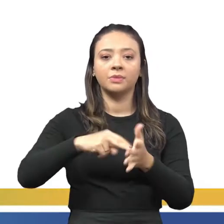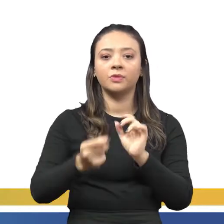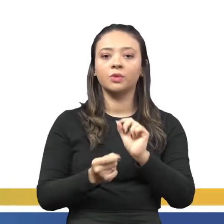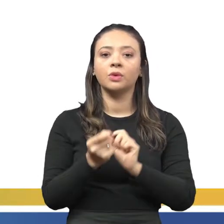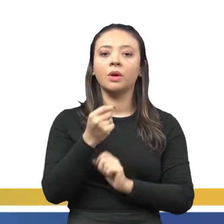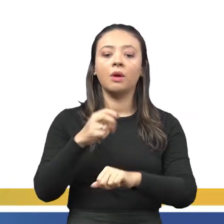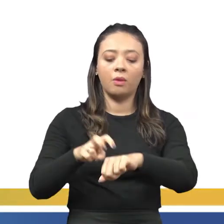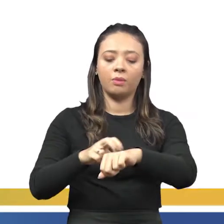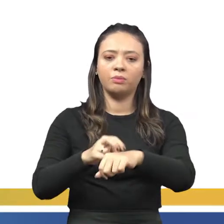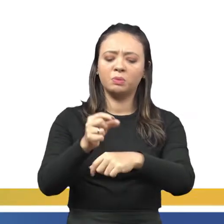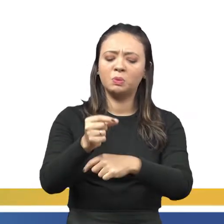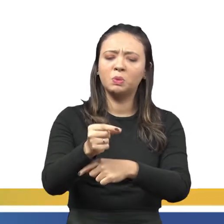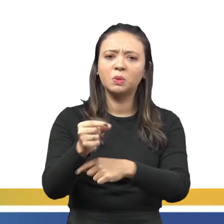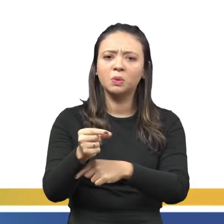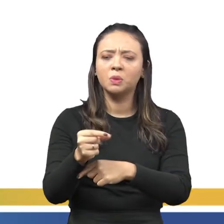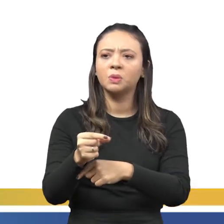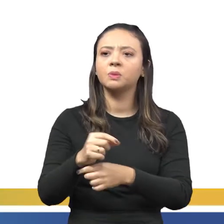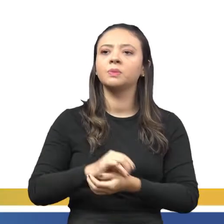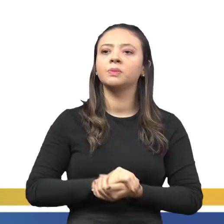ervilha.